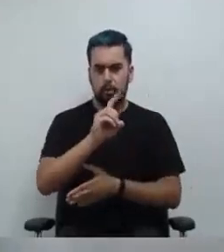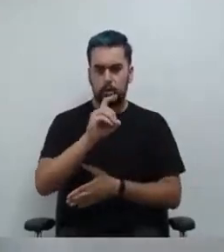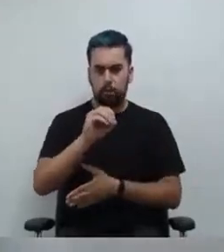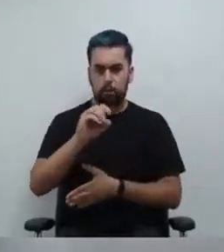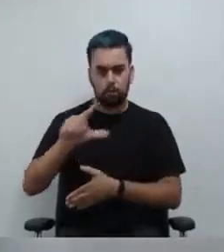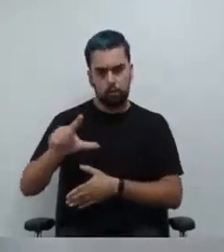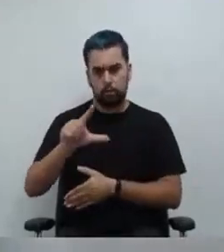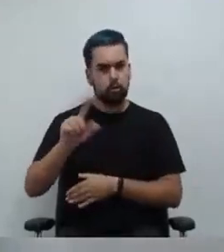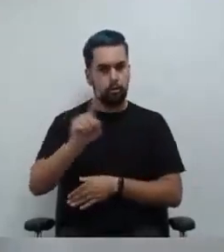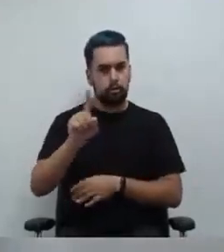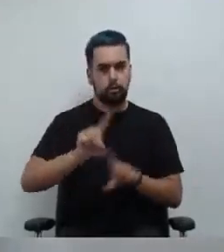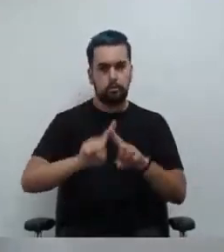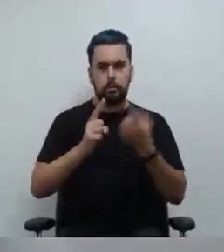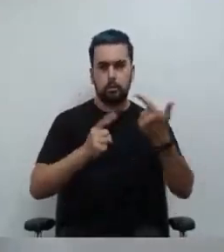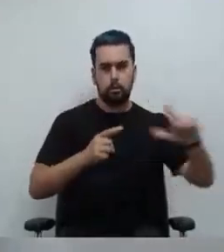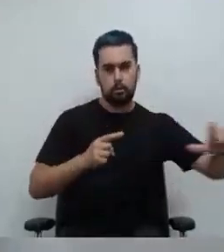outras